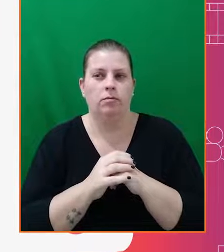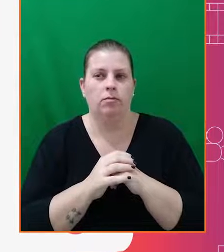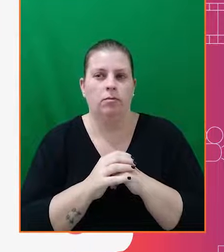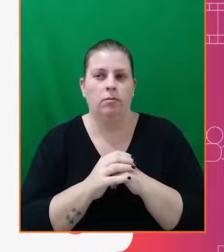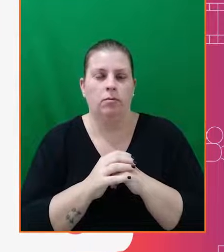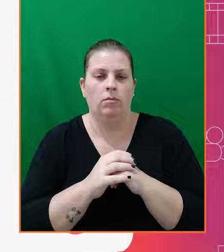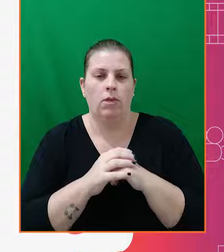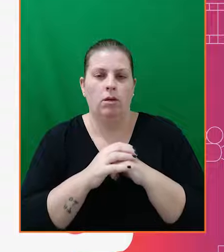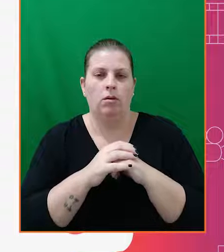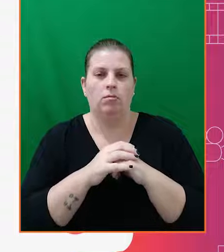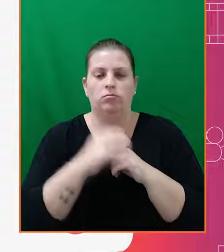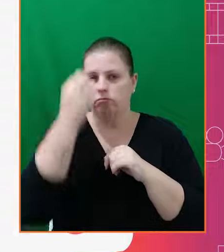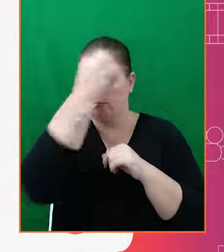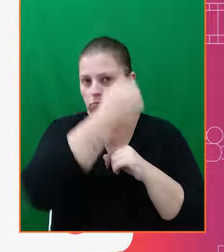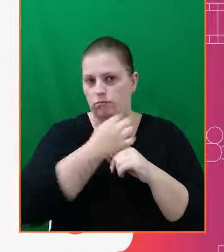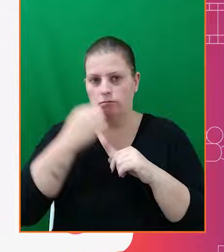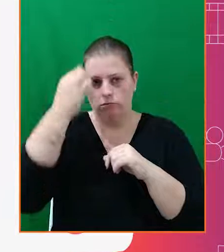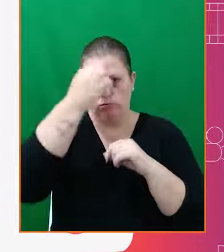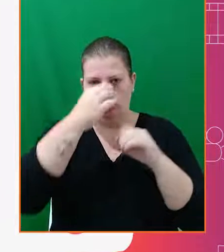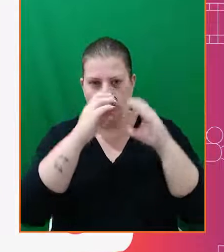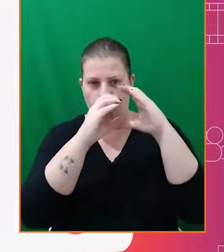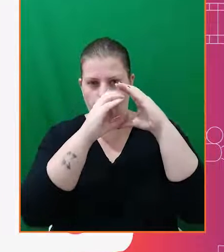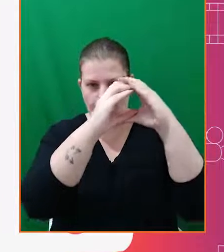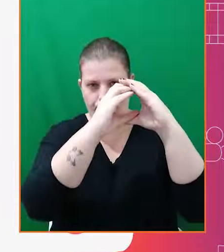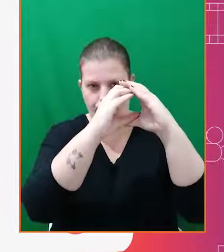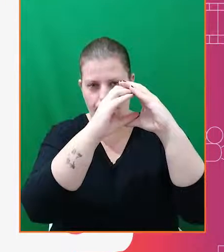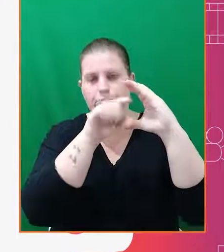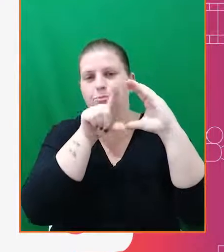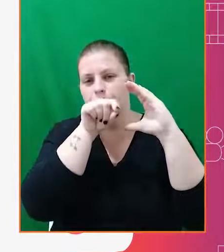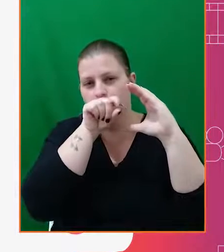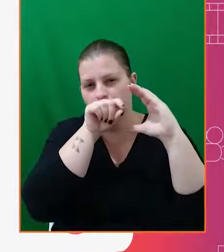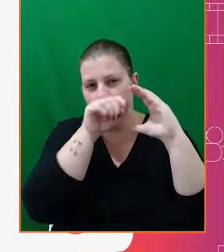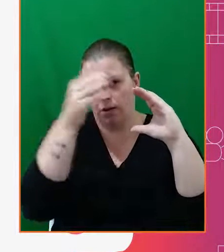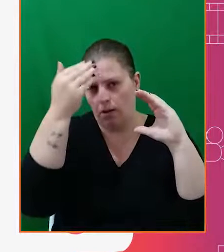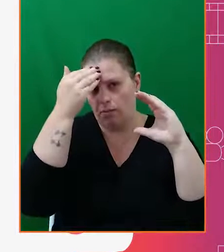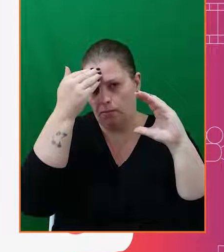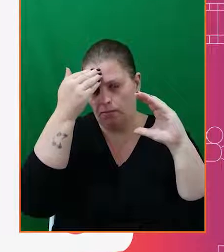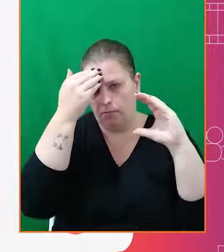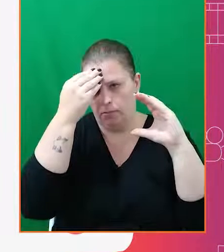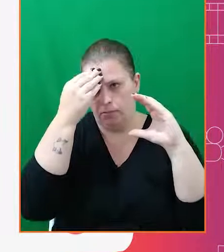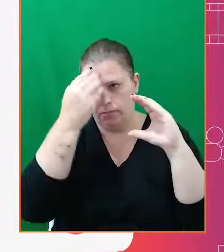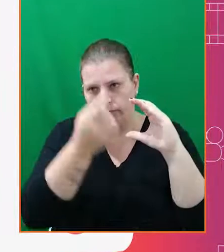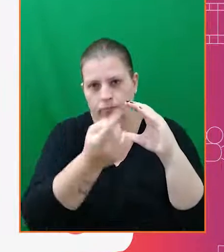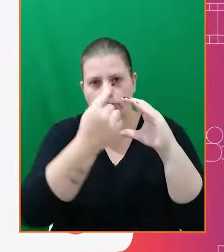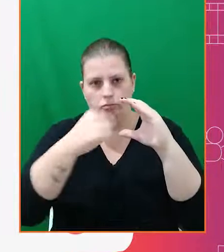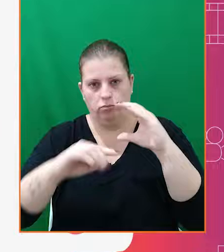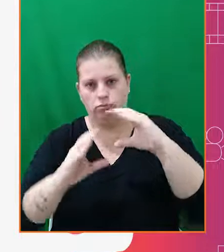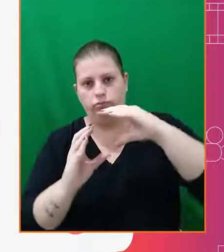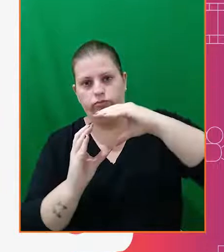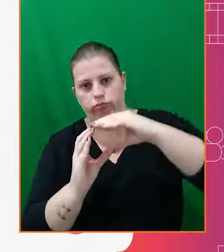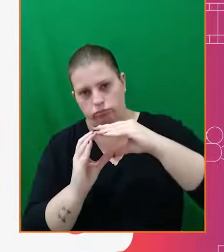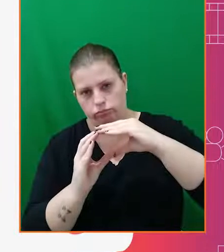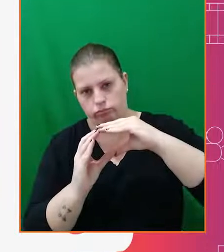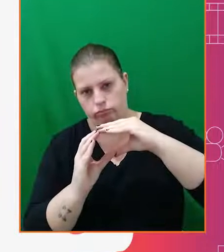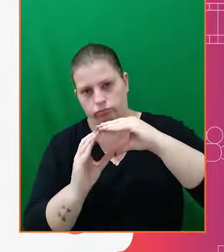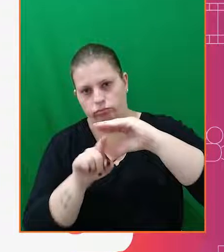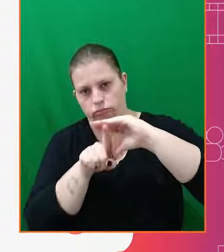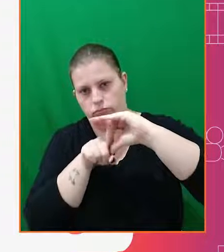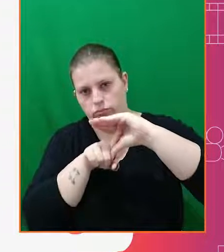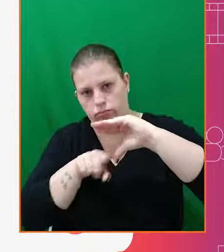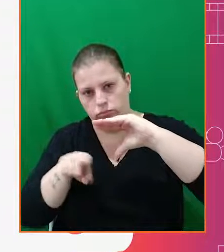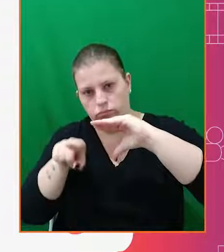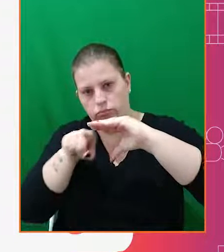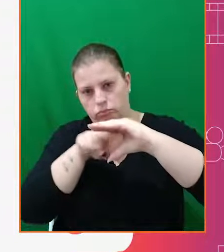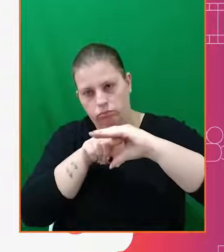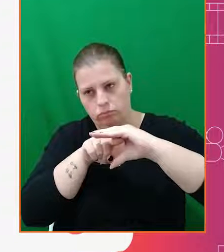criar esse primeiro círculo da cabeça do passarinho. Essa daqui para criar essa